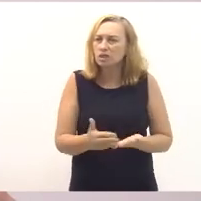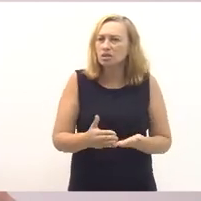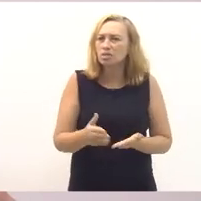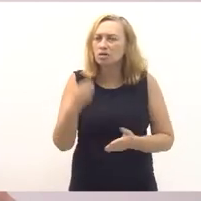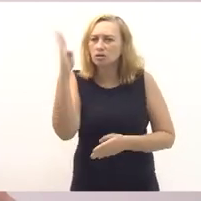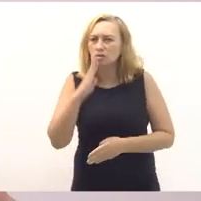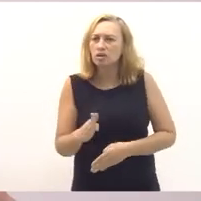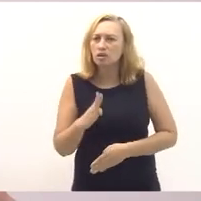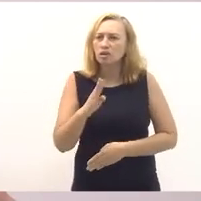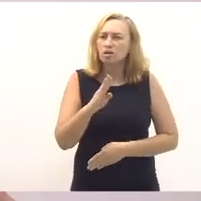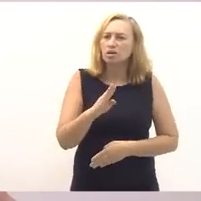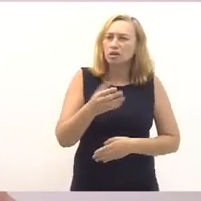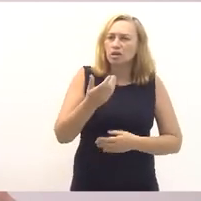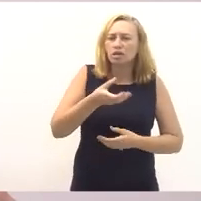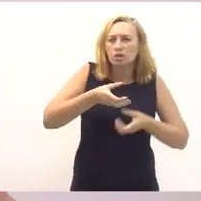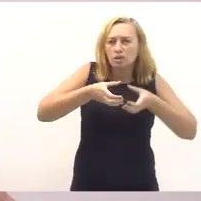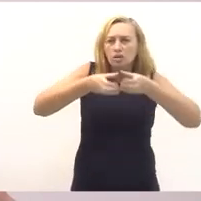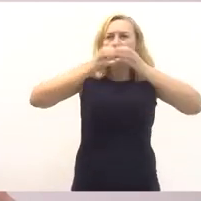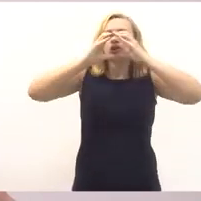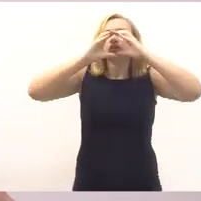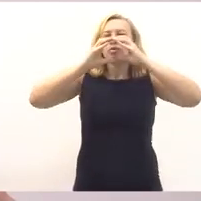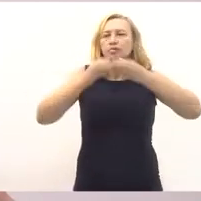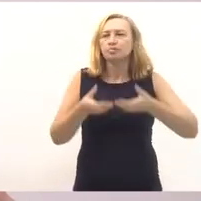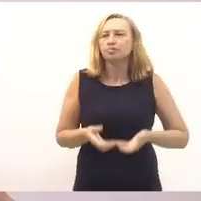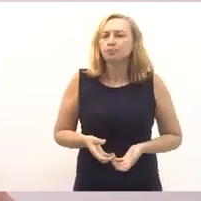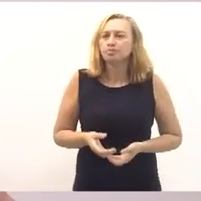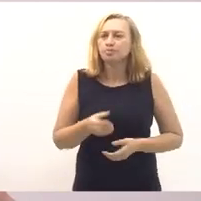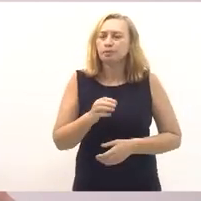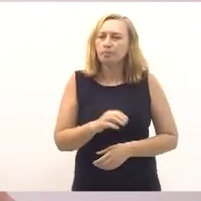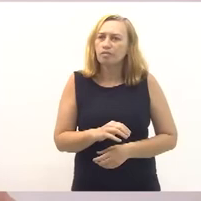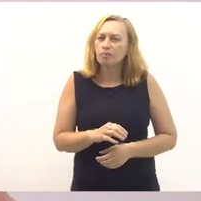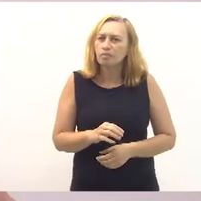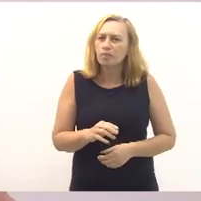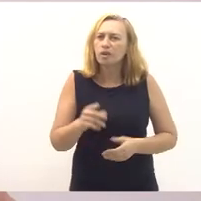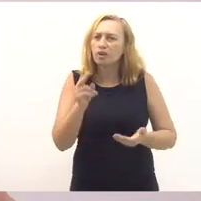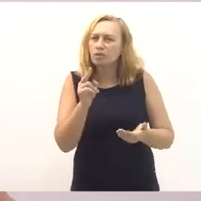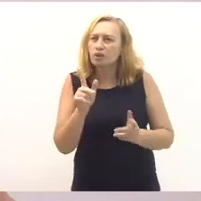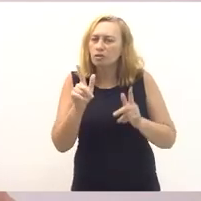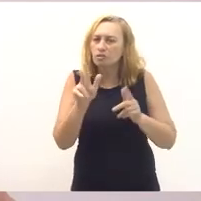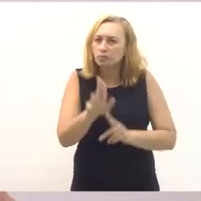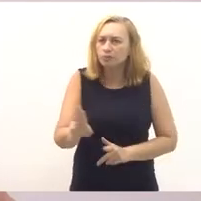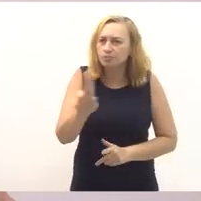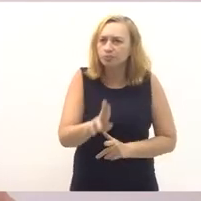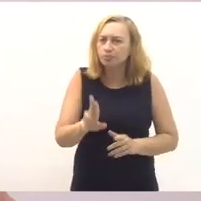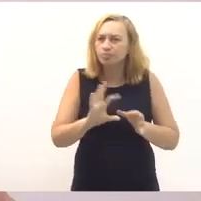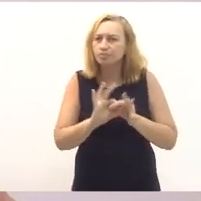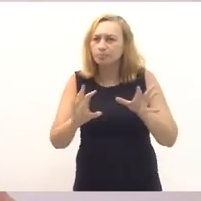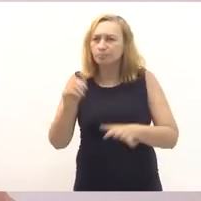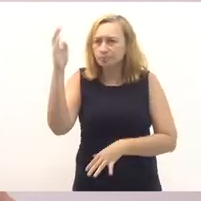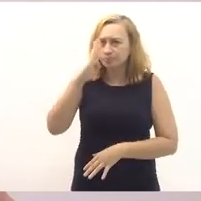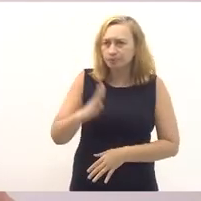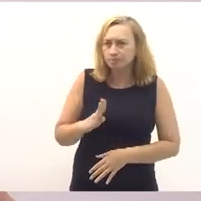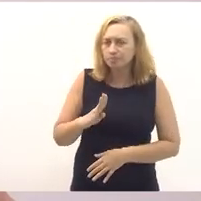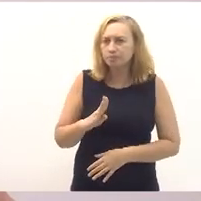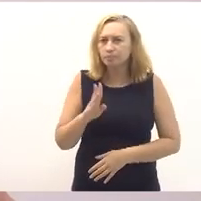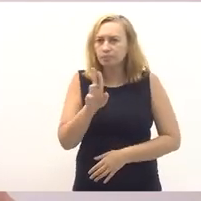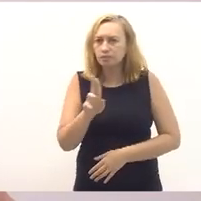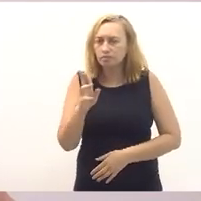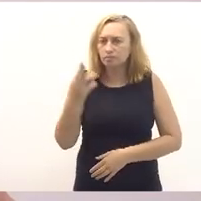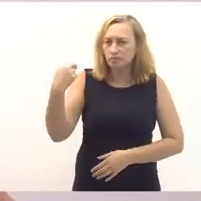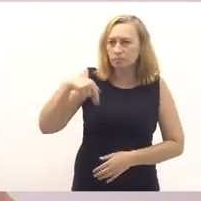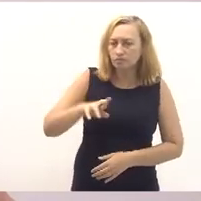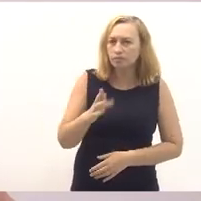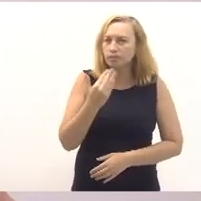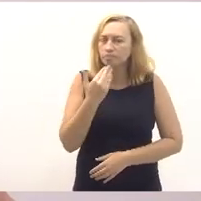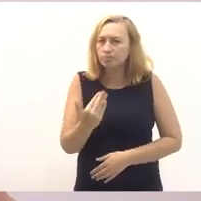no Brasil a elástica a Jurema com princípio ativo deve ter o mesmo tem uso autorizado no Brasil para os religiosos e o